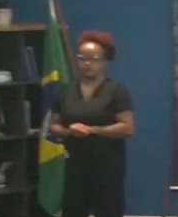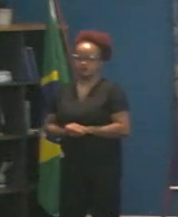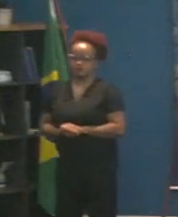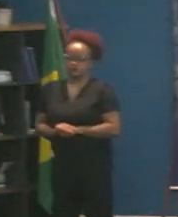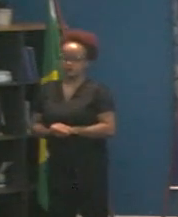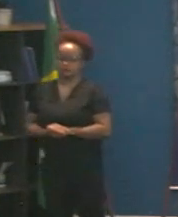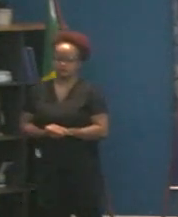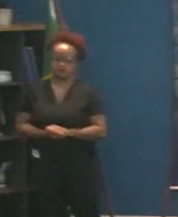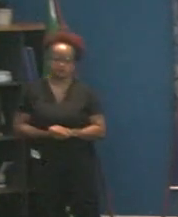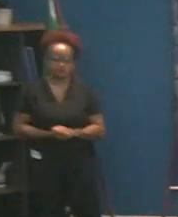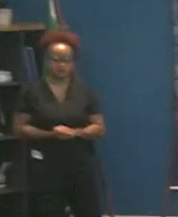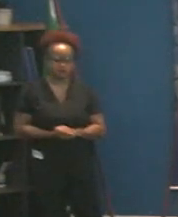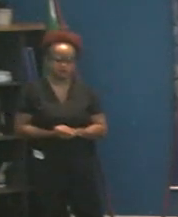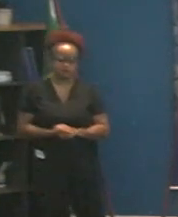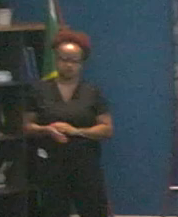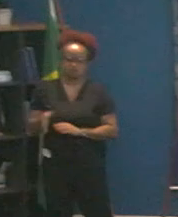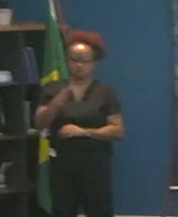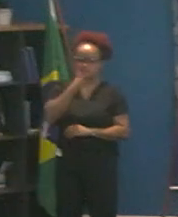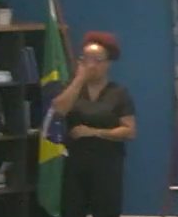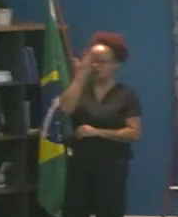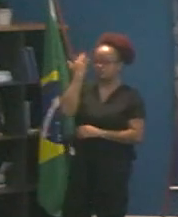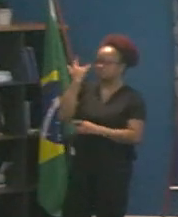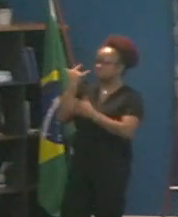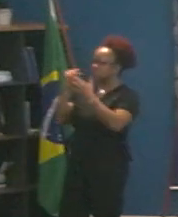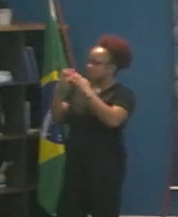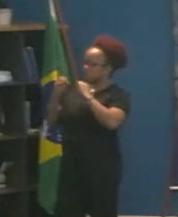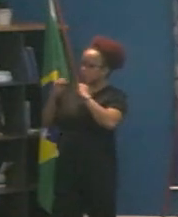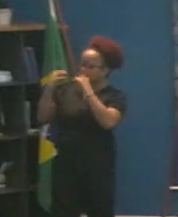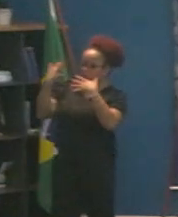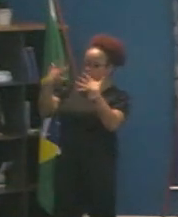Não quero lhe falar, meu grande amor,